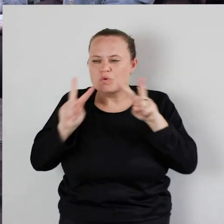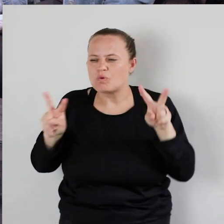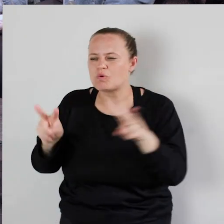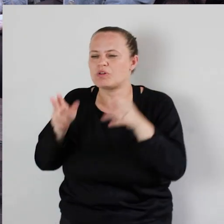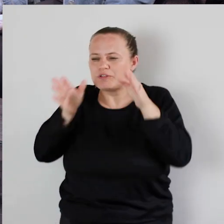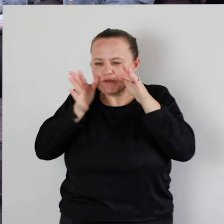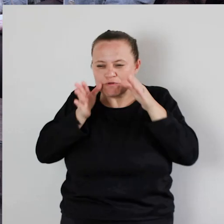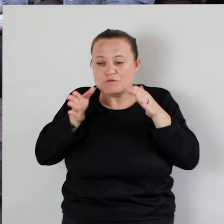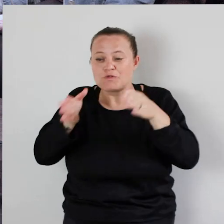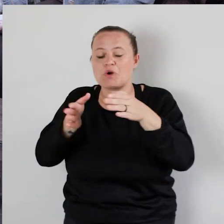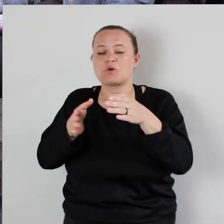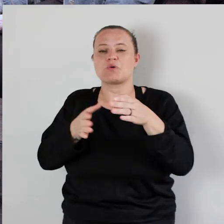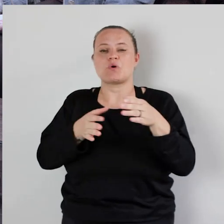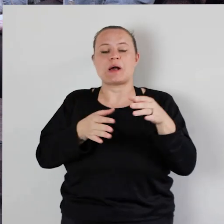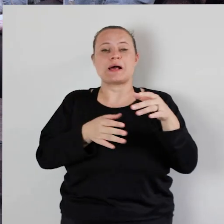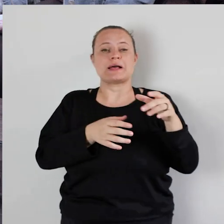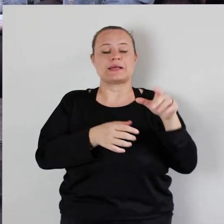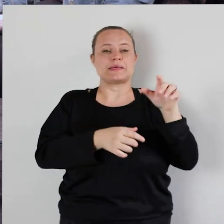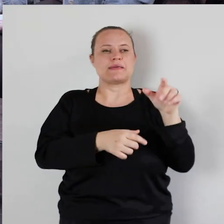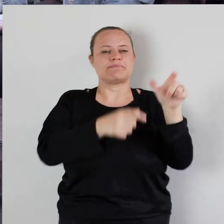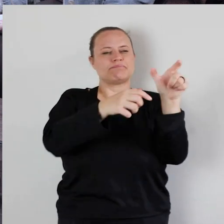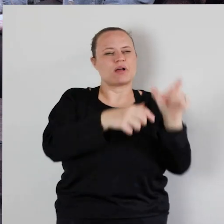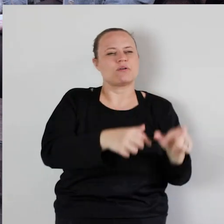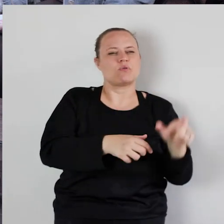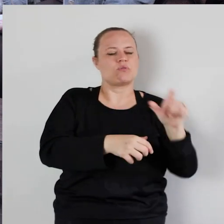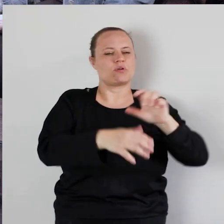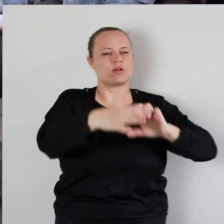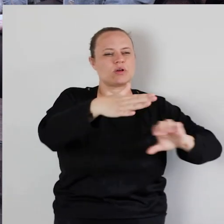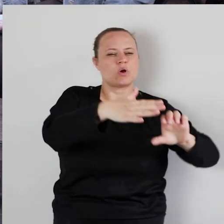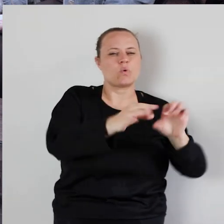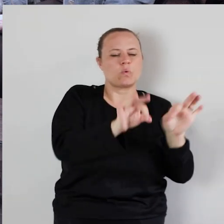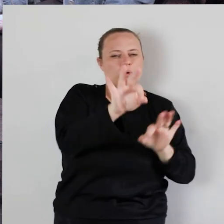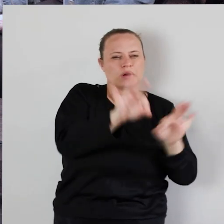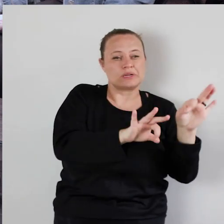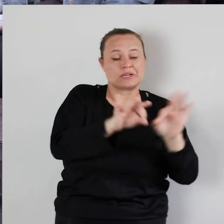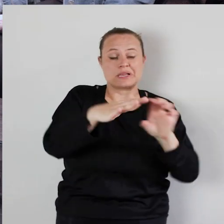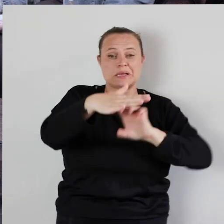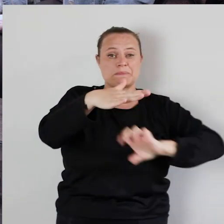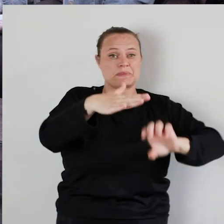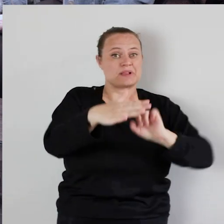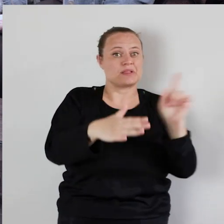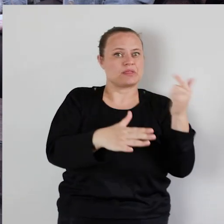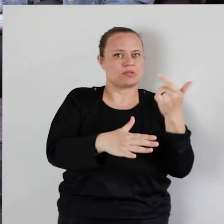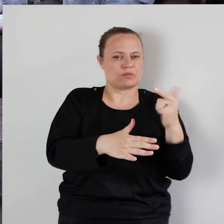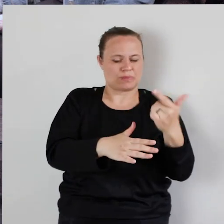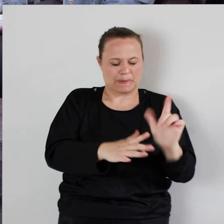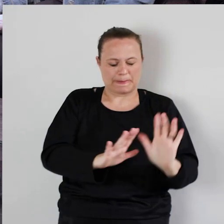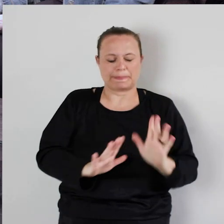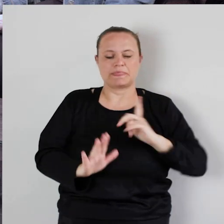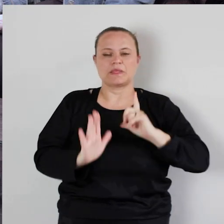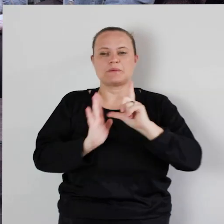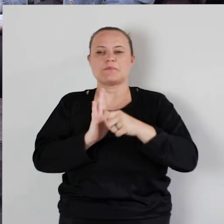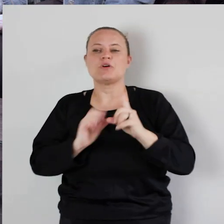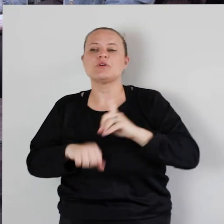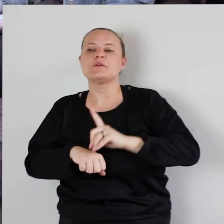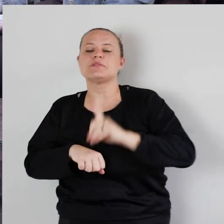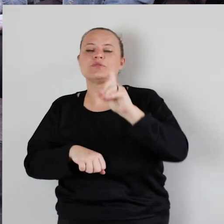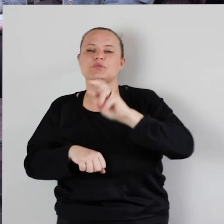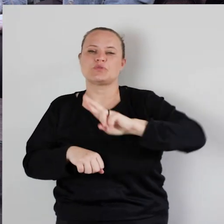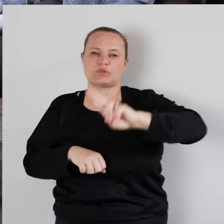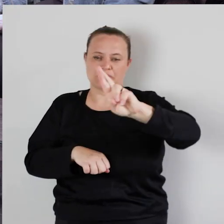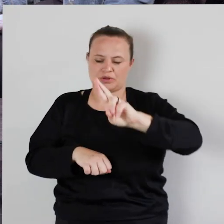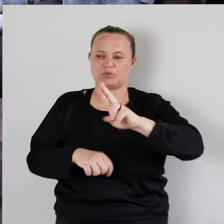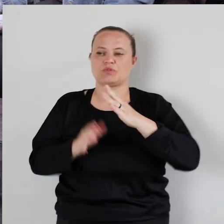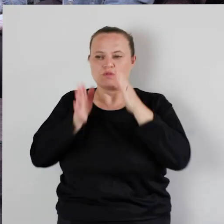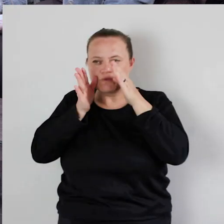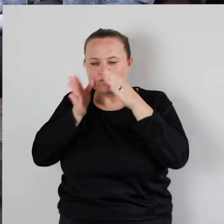meu interesse, o meu olhar por organizações não empresariais, ele amadurece bastante a partir do doutorado. Eu ingresso na universidade como professora